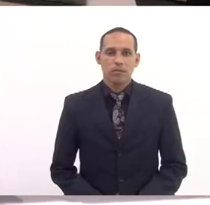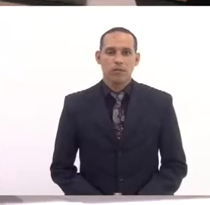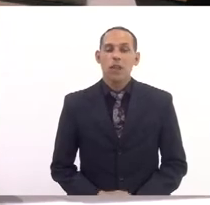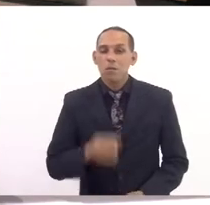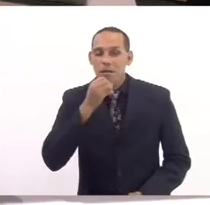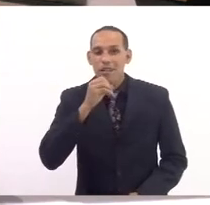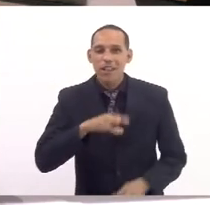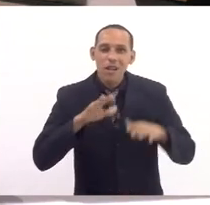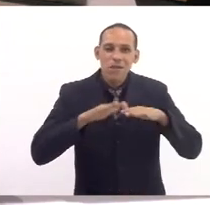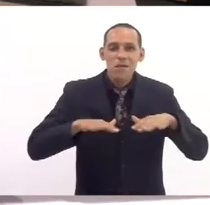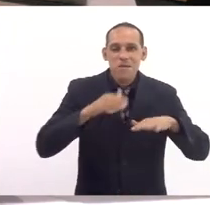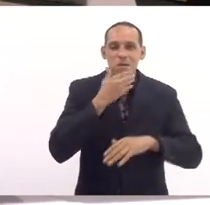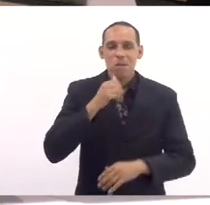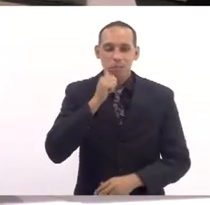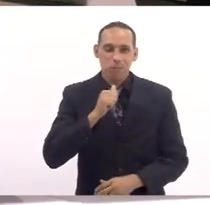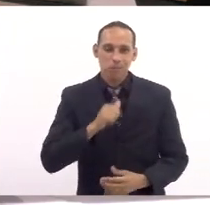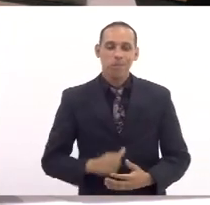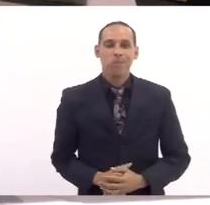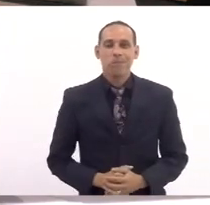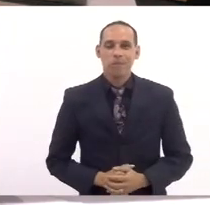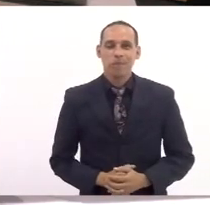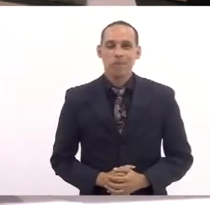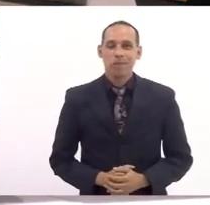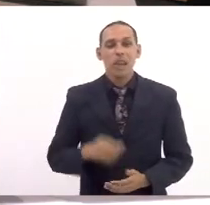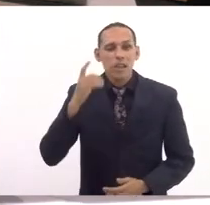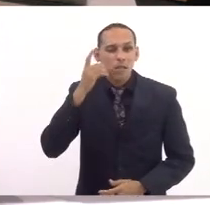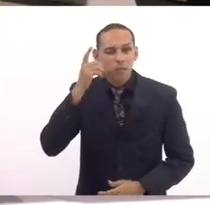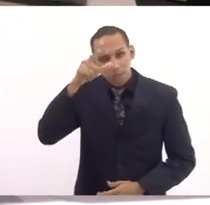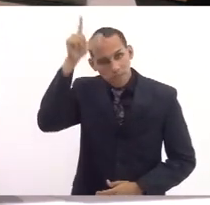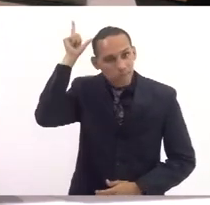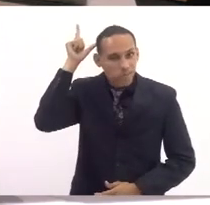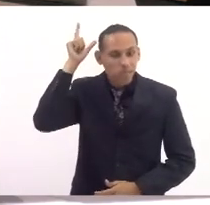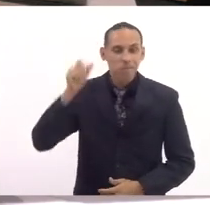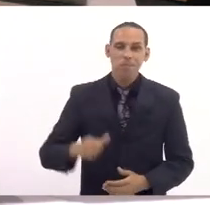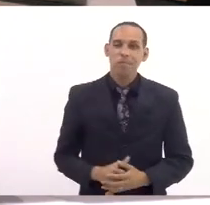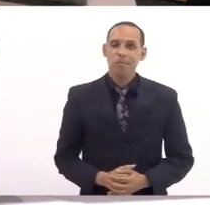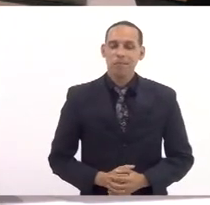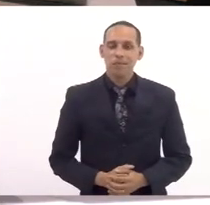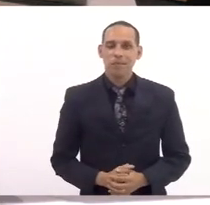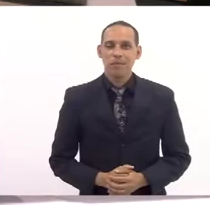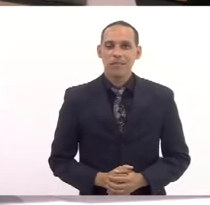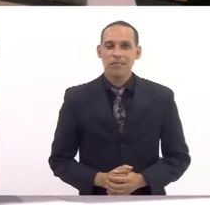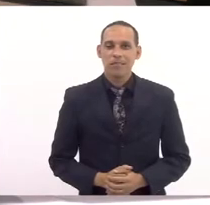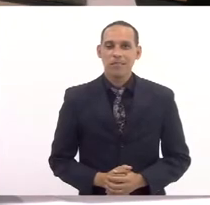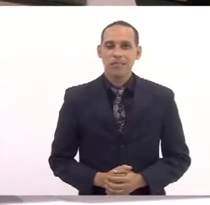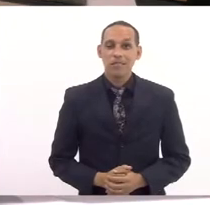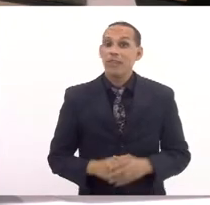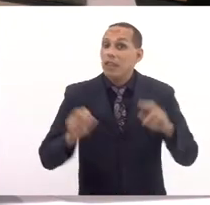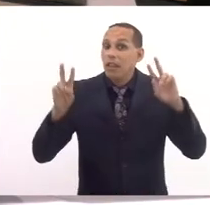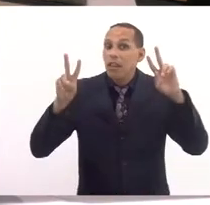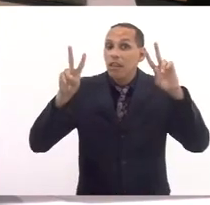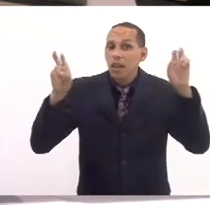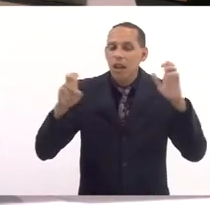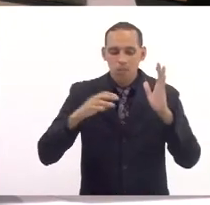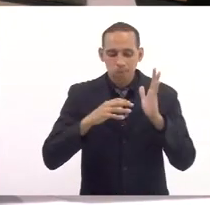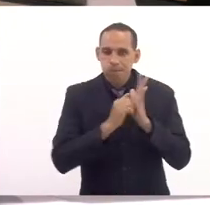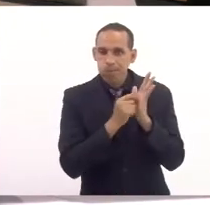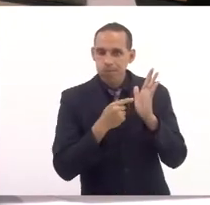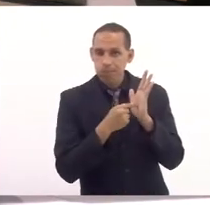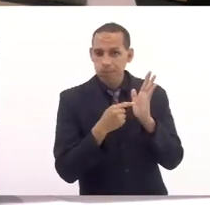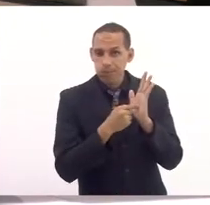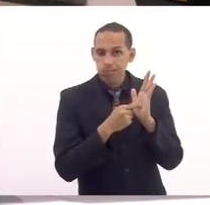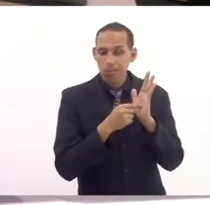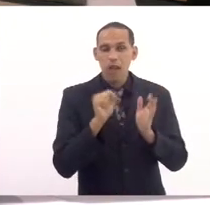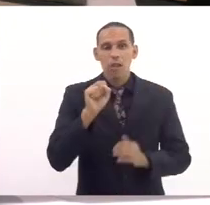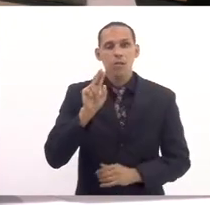Boa tarde a todas e a todos. Deputado Luiz Paulo, Sobre a questão dos registros, a